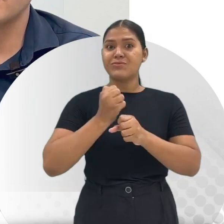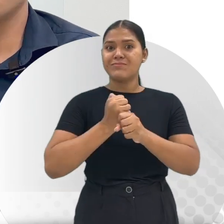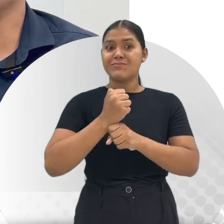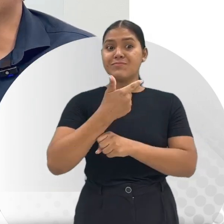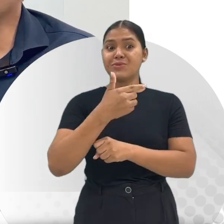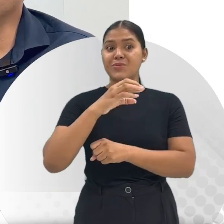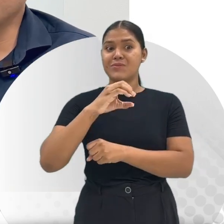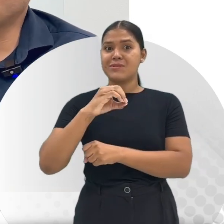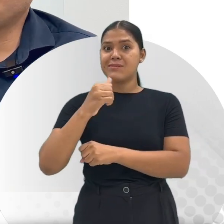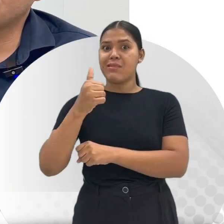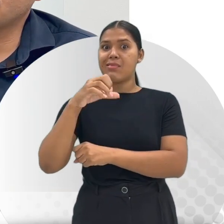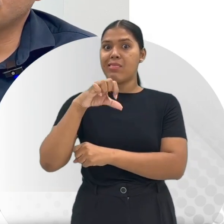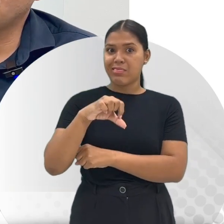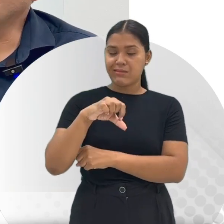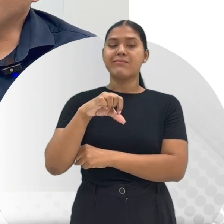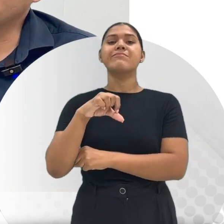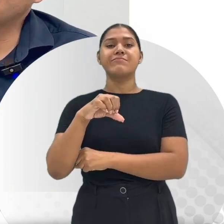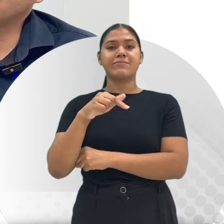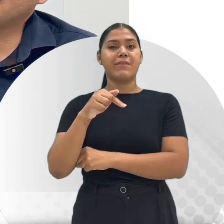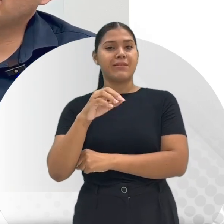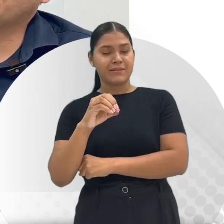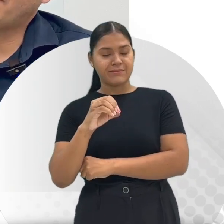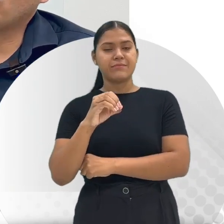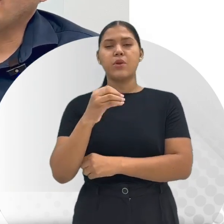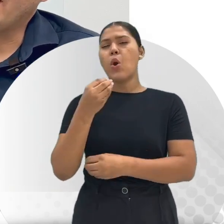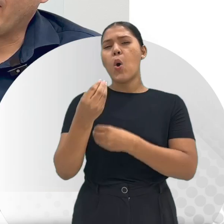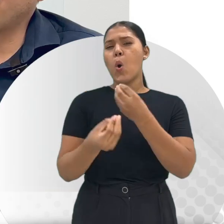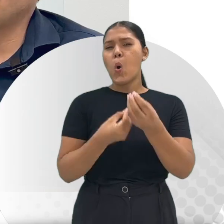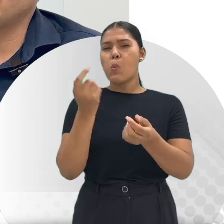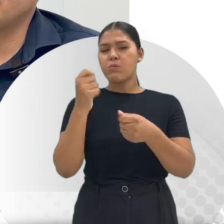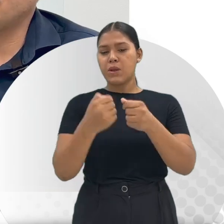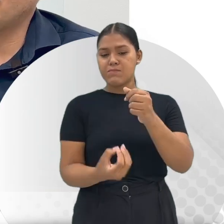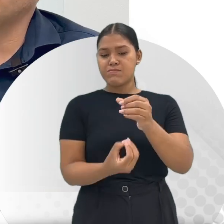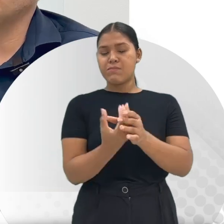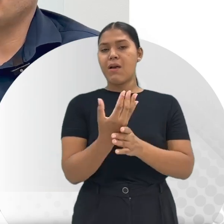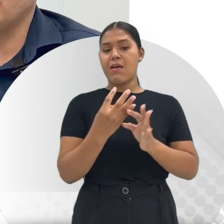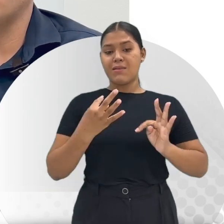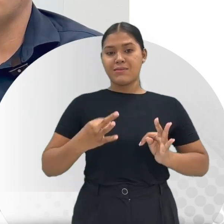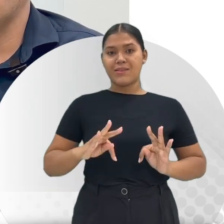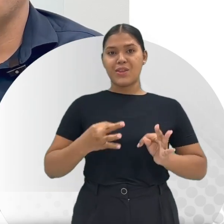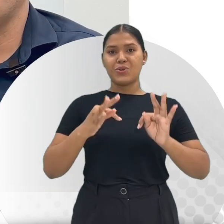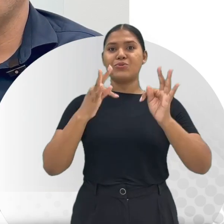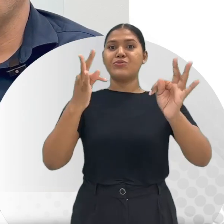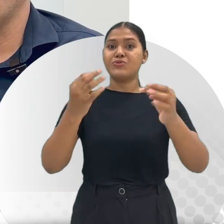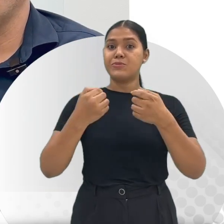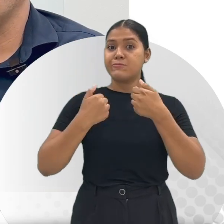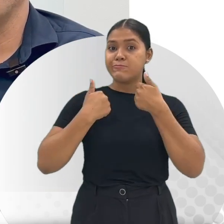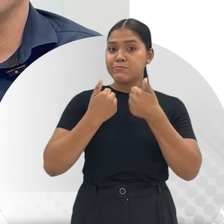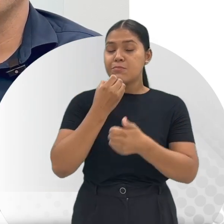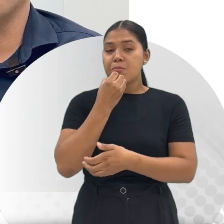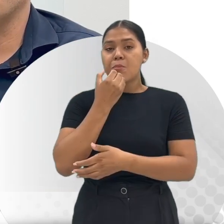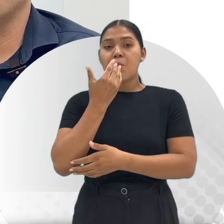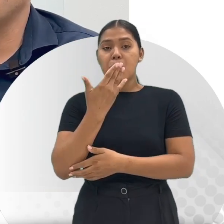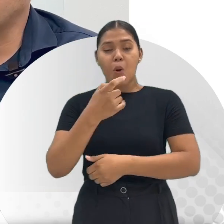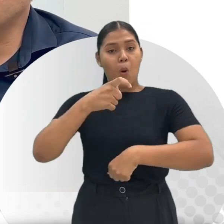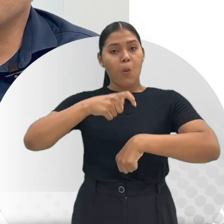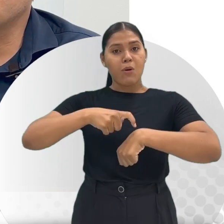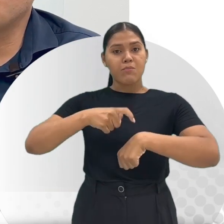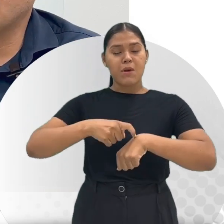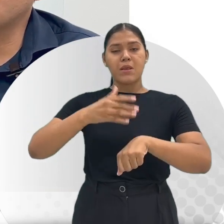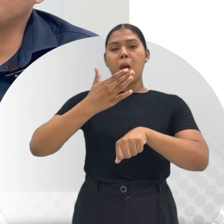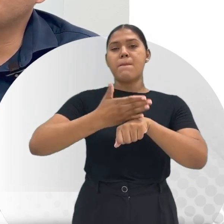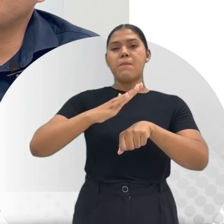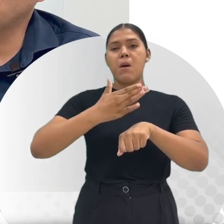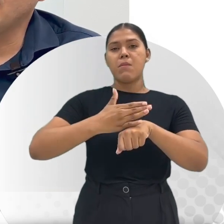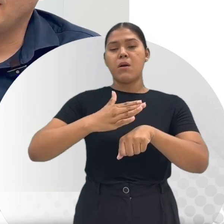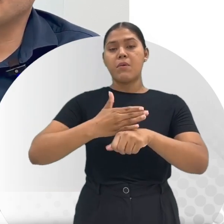70, e já estava se discutindo, como trazer a tecnologia para algo efetivamente frutífero para nosso aluno, para o nosso aprendiz,